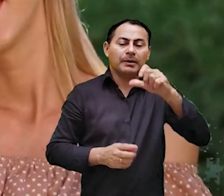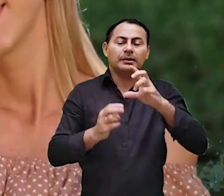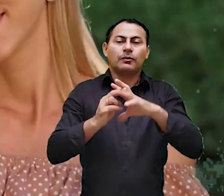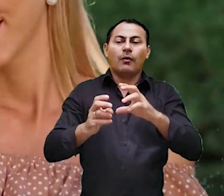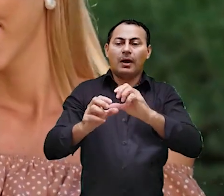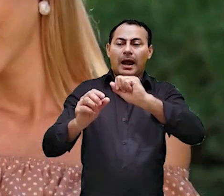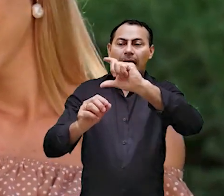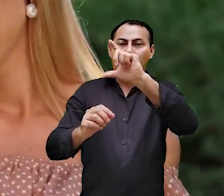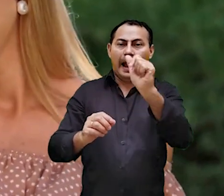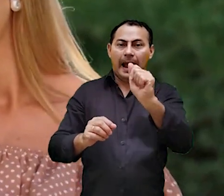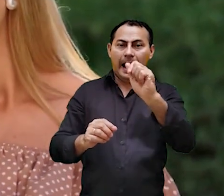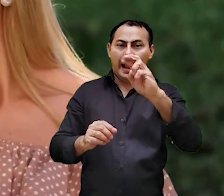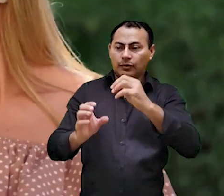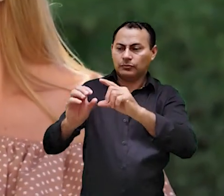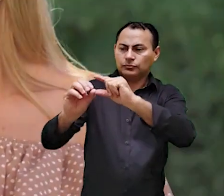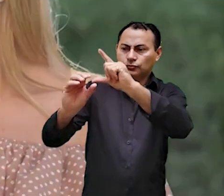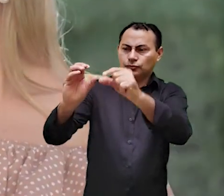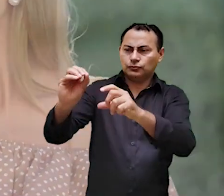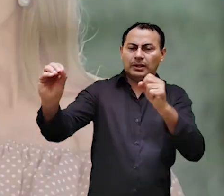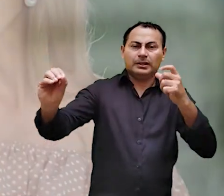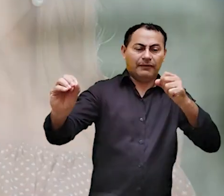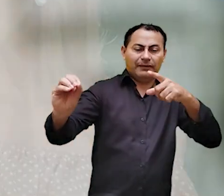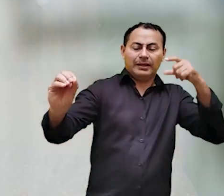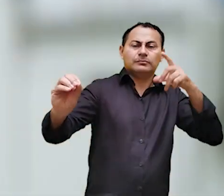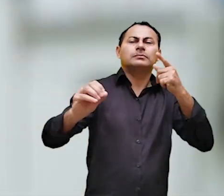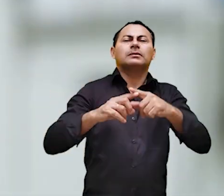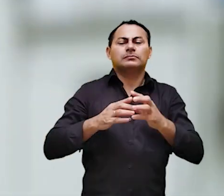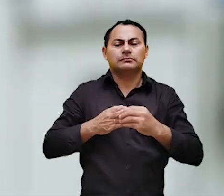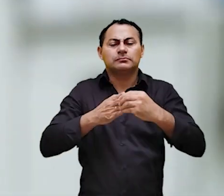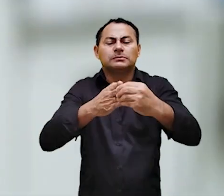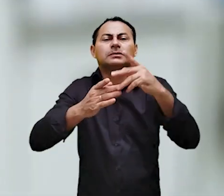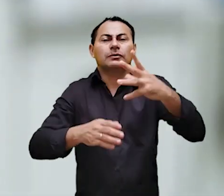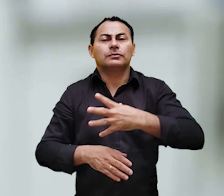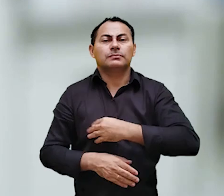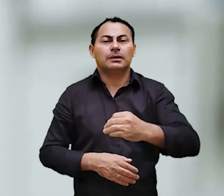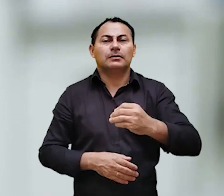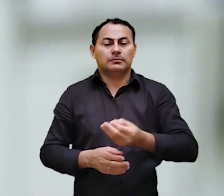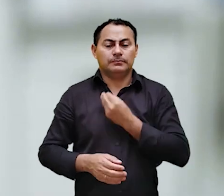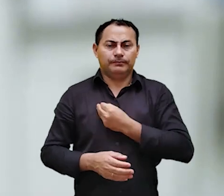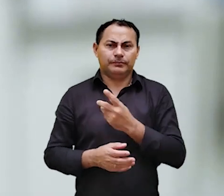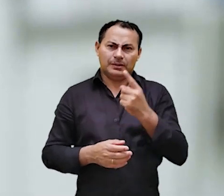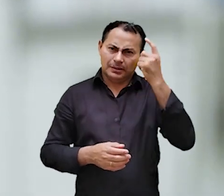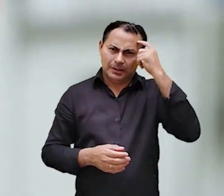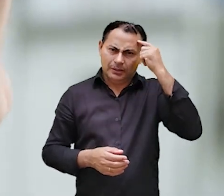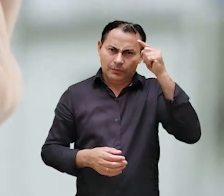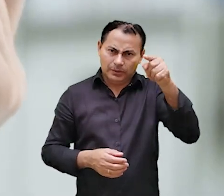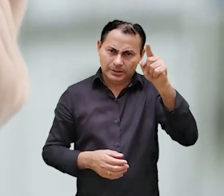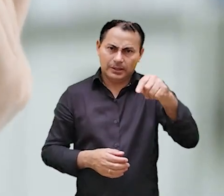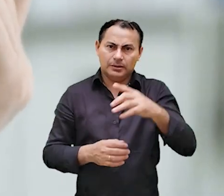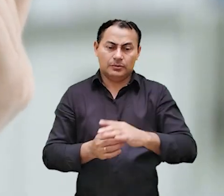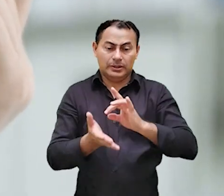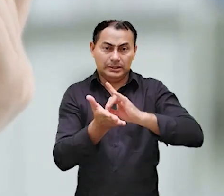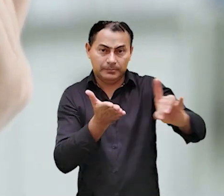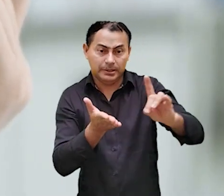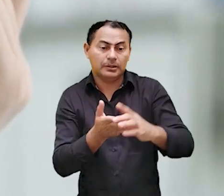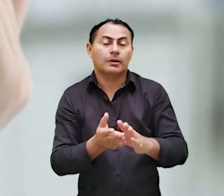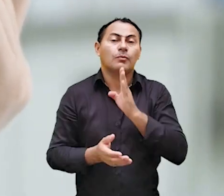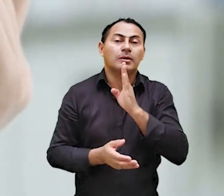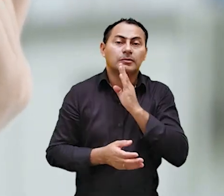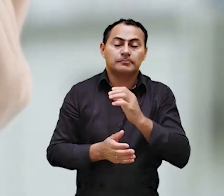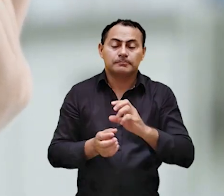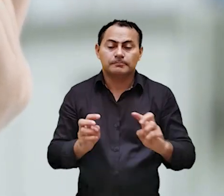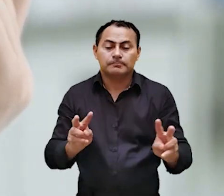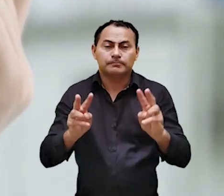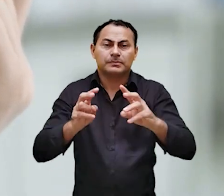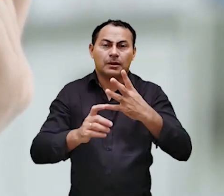os arcos estão para as flechas. Que tipo de arco está lançando seus filhos para a vida, hein? Suponhamos que você fosse o inimigo